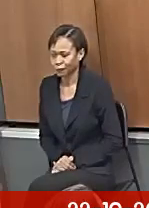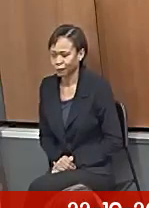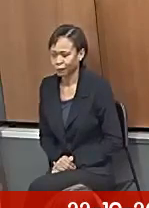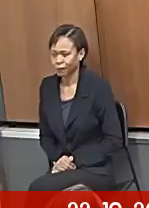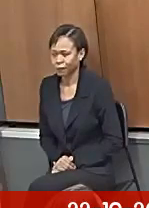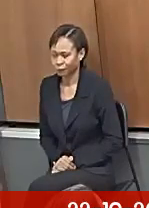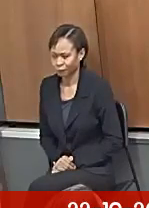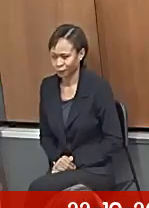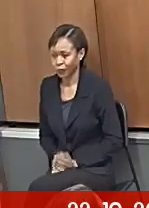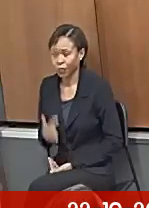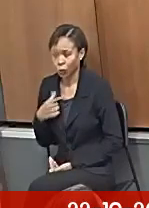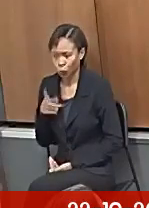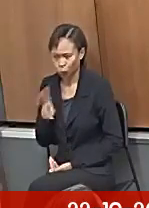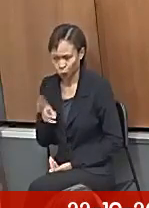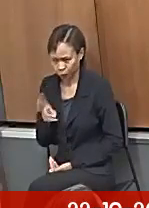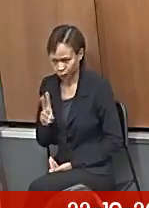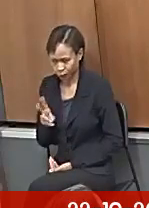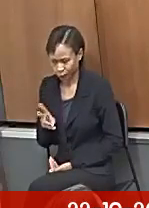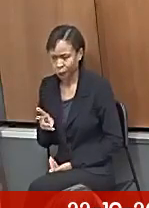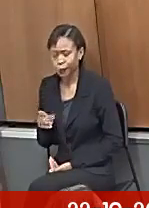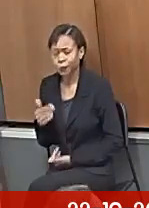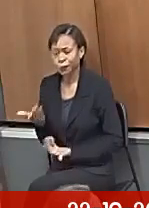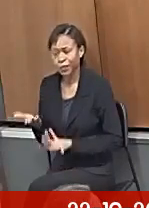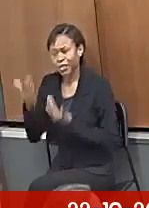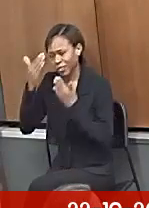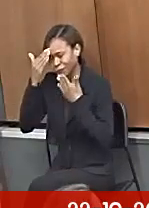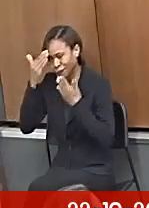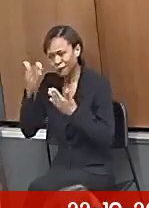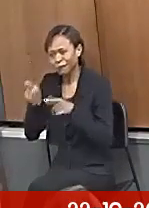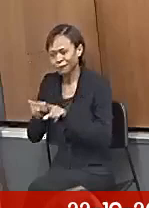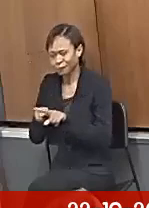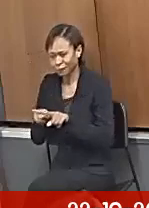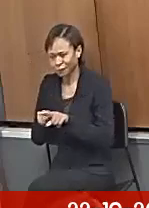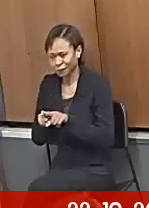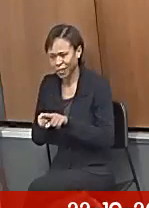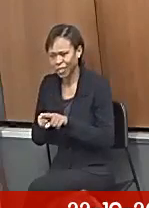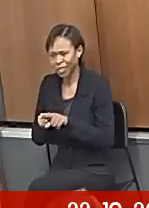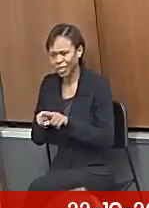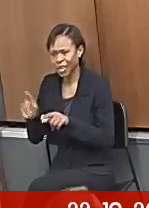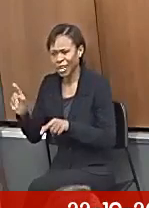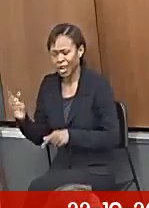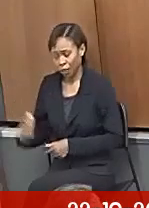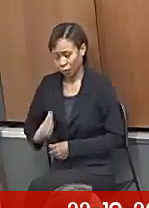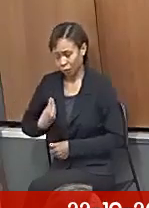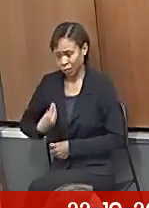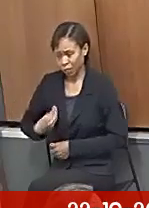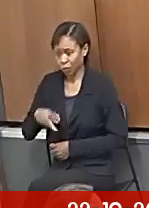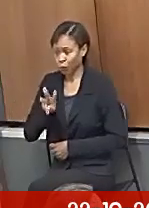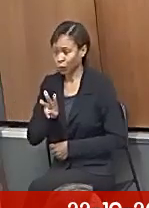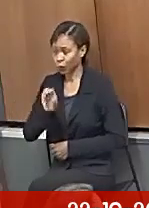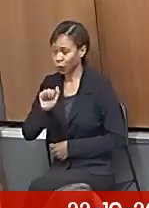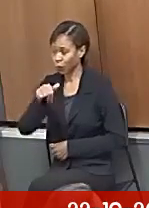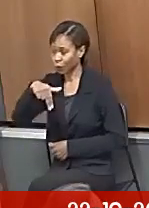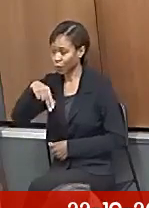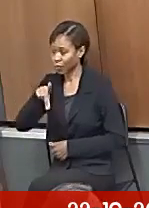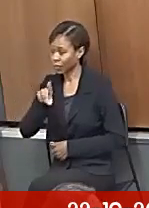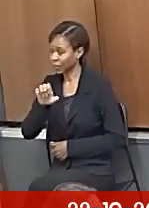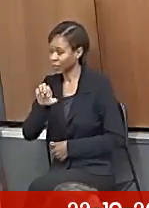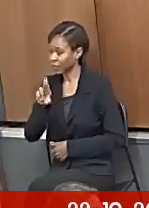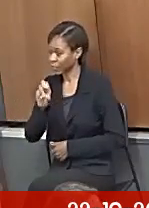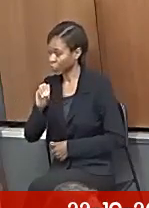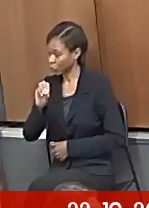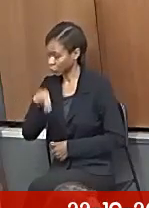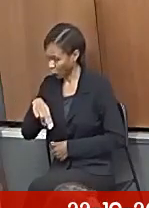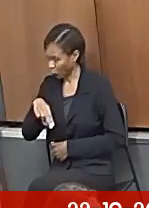Muito bem, então, eu vou continuar aqui. Quero agradecer também a presença do nosso amigo Anderson Luiz Coelho, presidente do